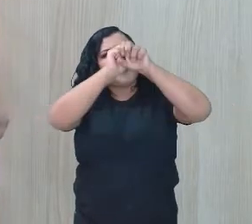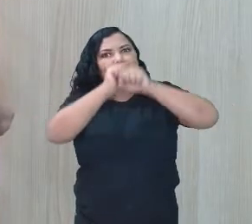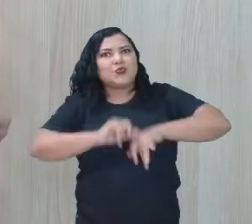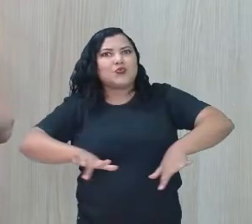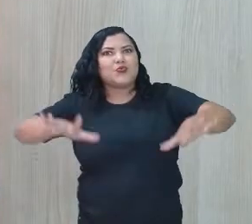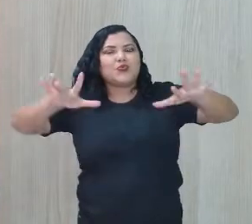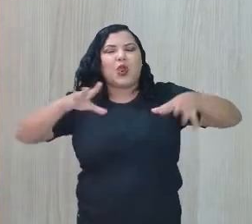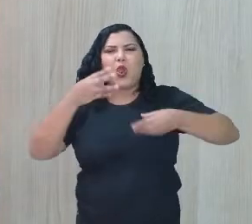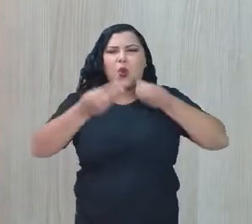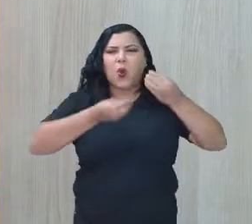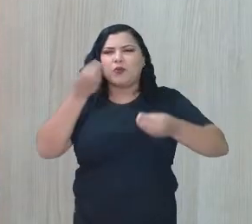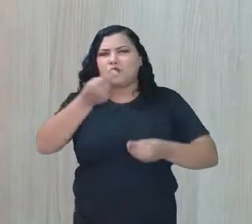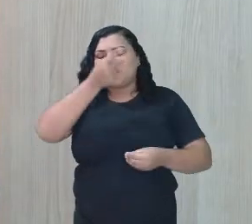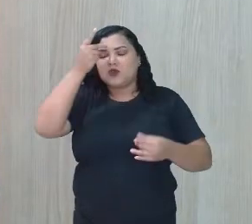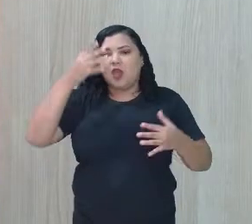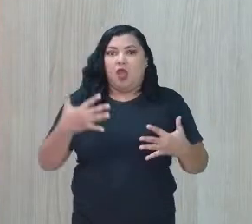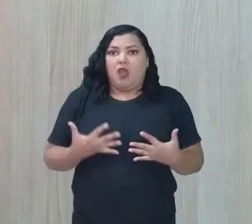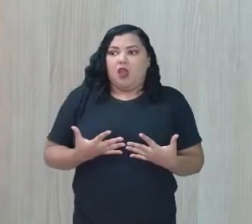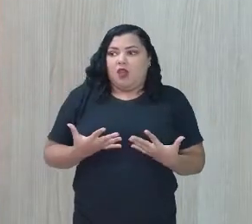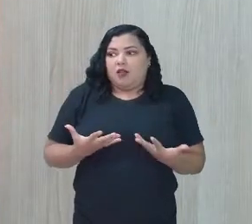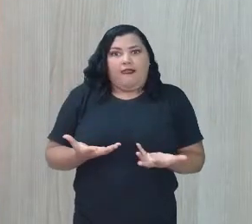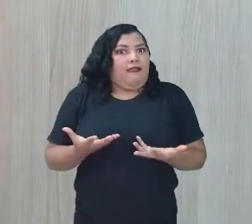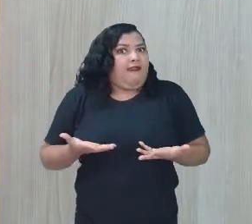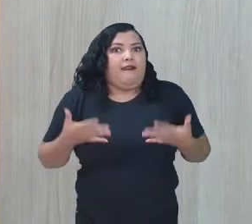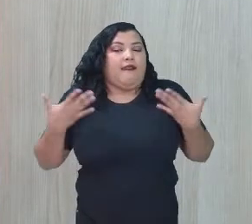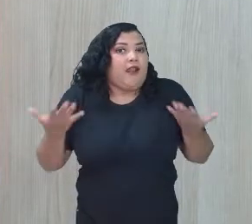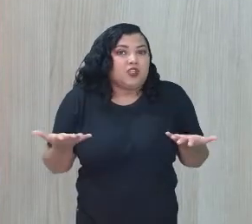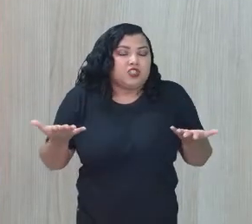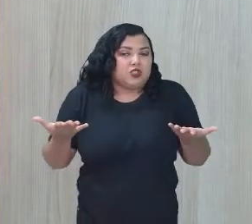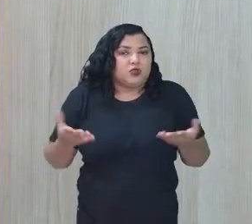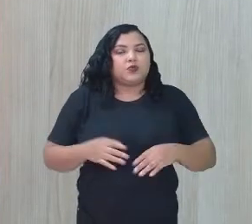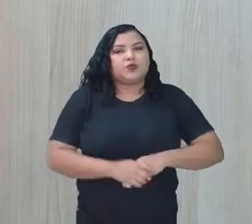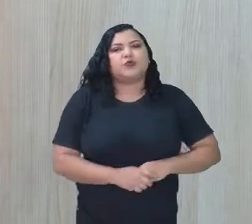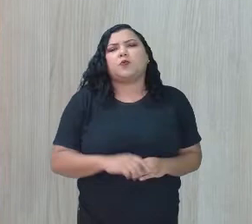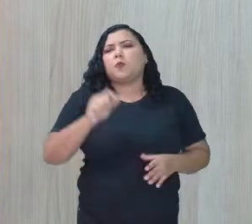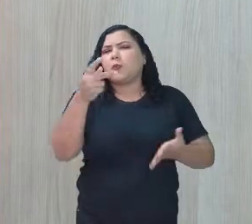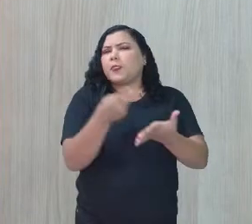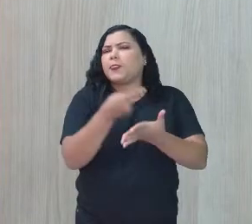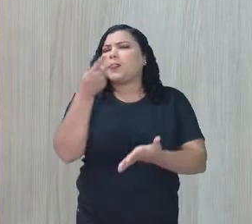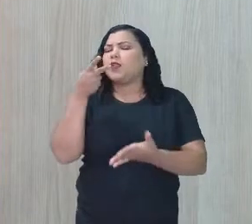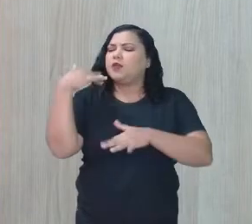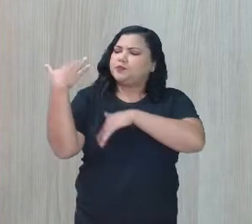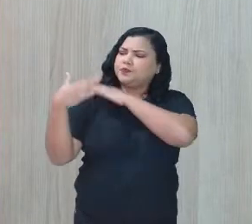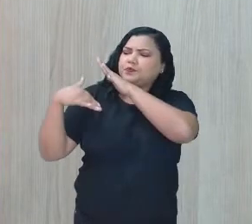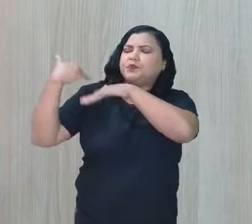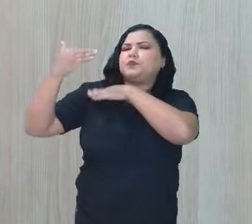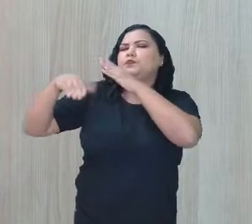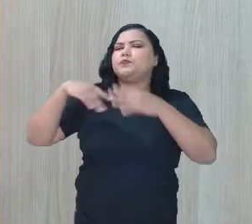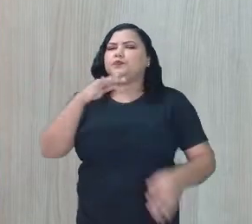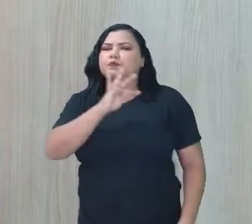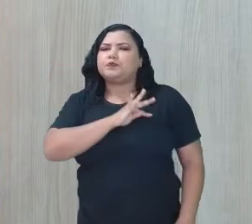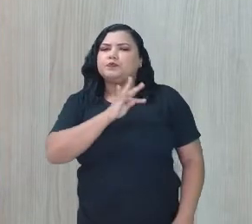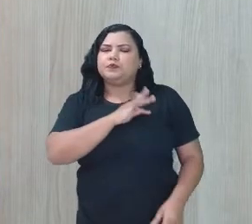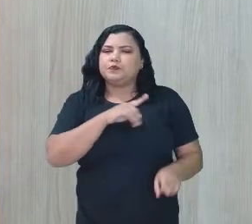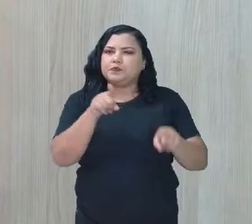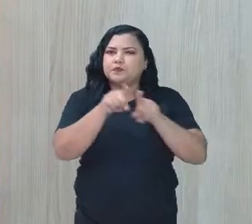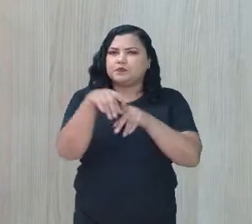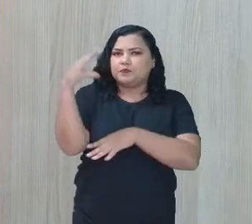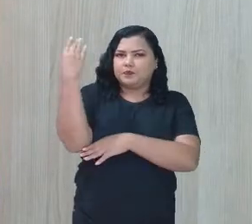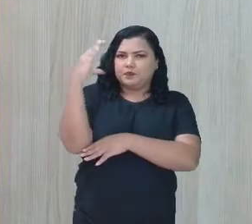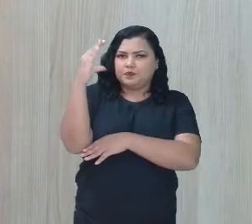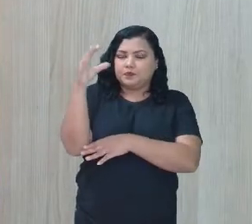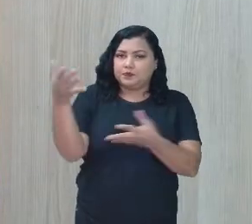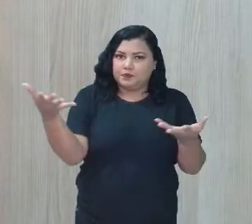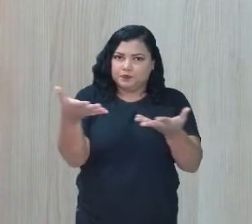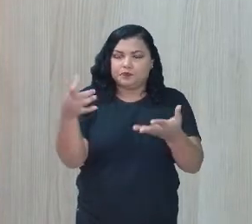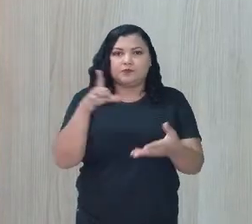pessoas enfrentaram, como as pessoas reagiram, né, o que ocorreu em termos de desenvolvimento técnico-científico. Hoje, você falou muito